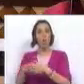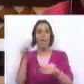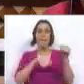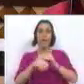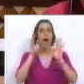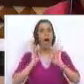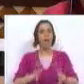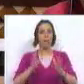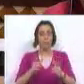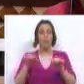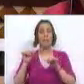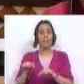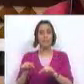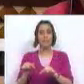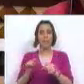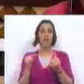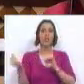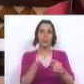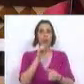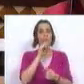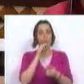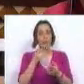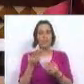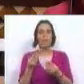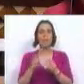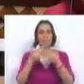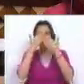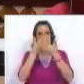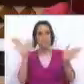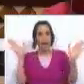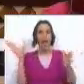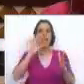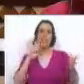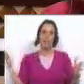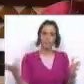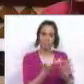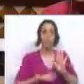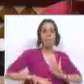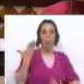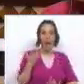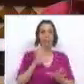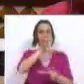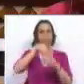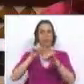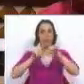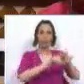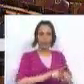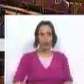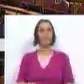votação, para que essa discussão possa ainda ser mais aberta, mais ampla e mais abrangente.